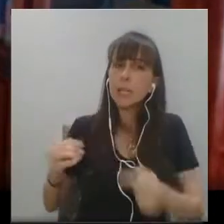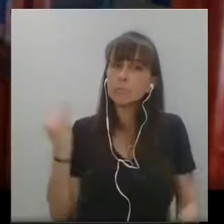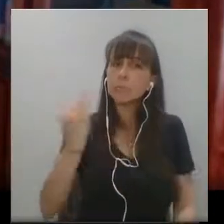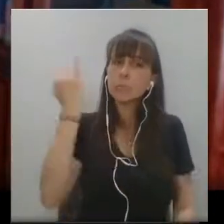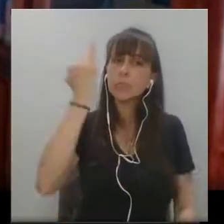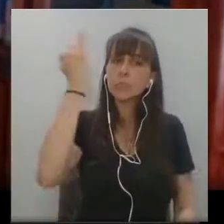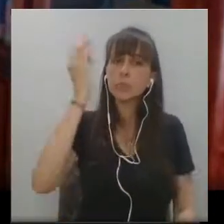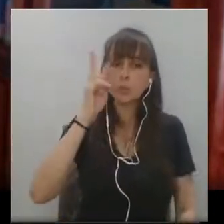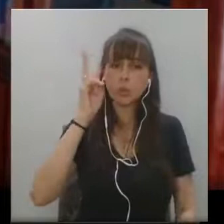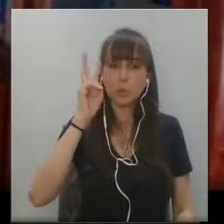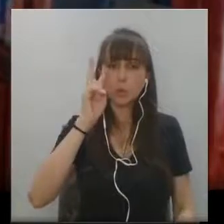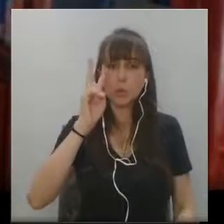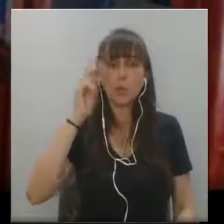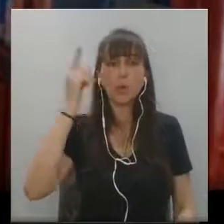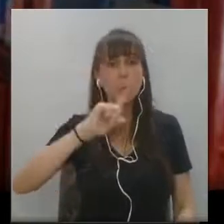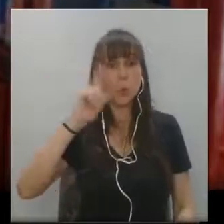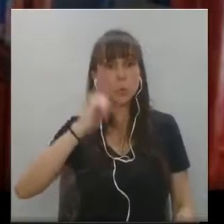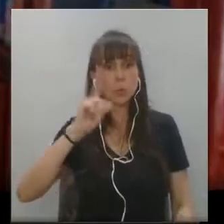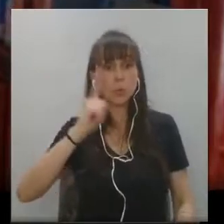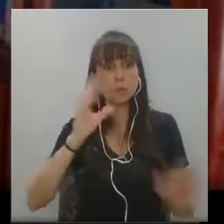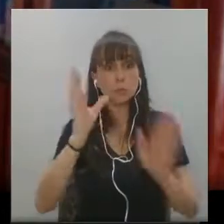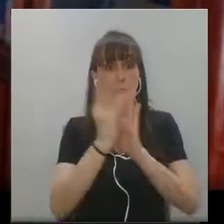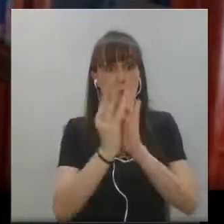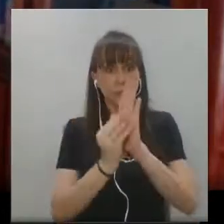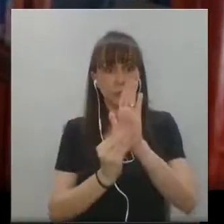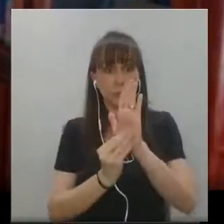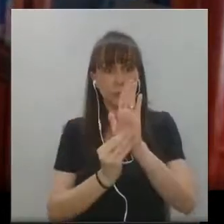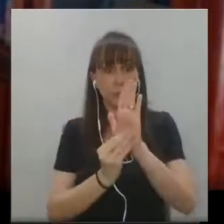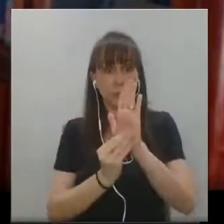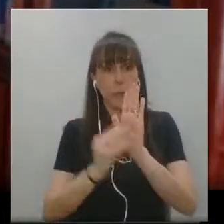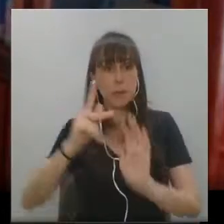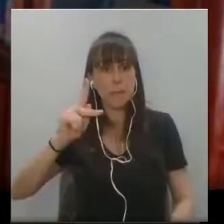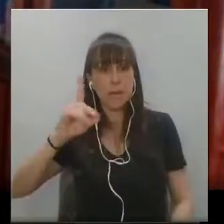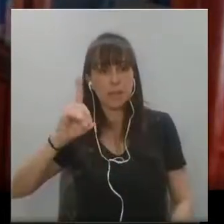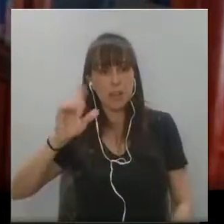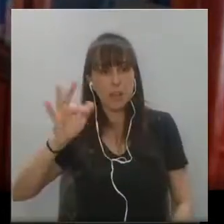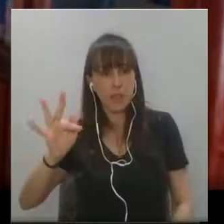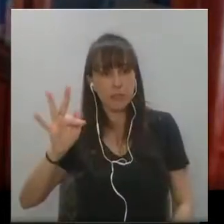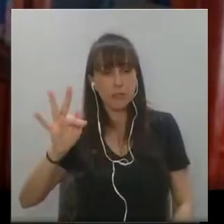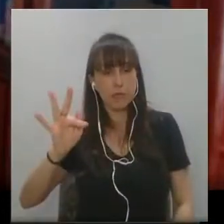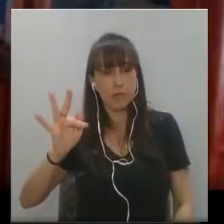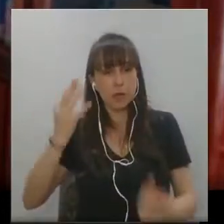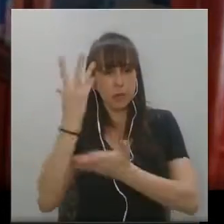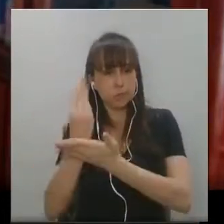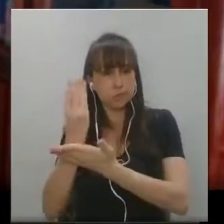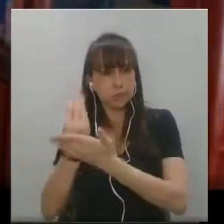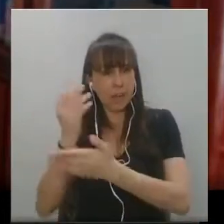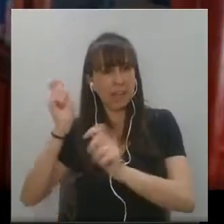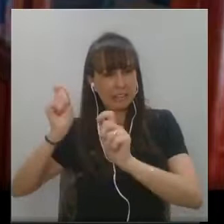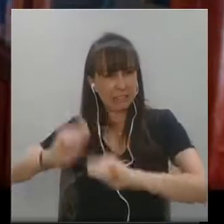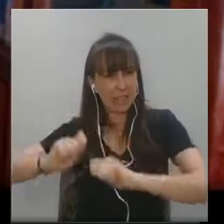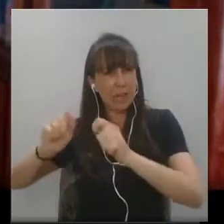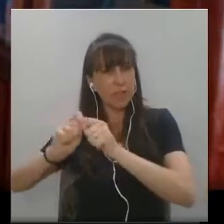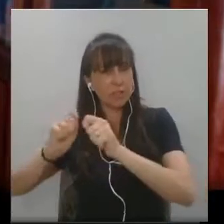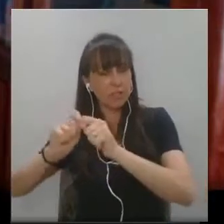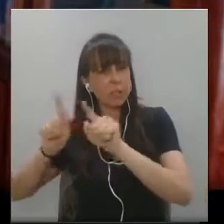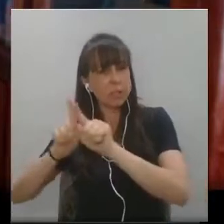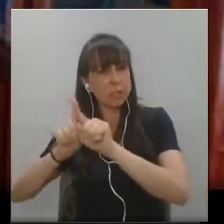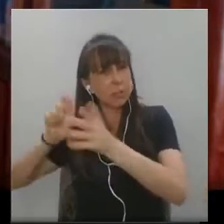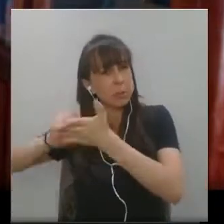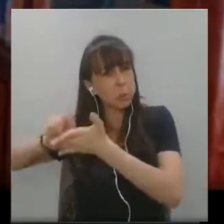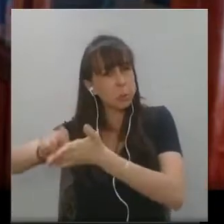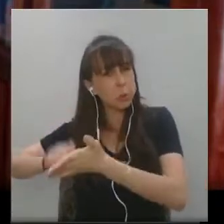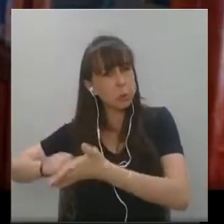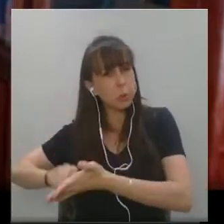conteúdo. Quando a gente lê em PDF ou Kindle, essas anotações também podem ser feitas de forma virtual?